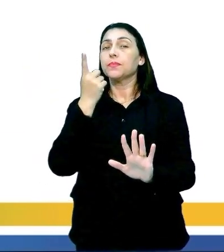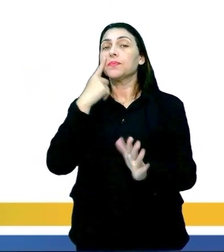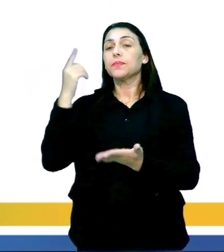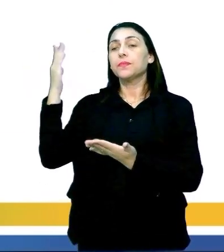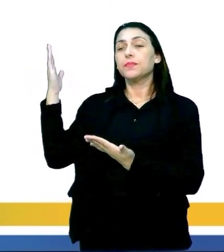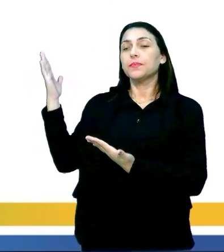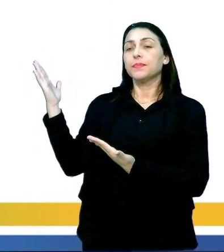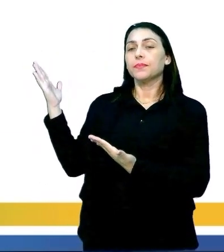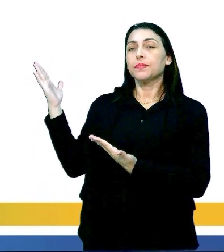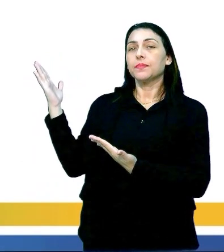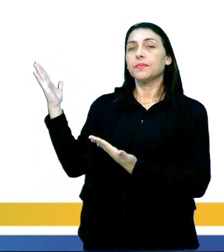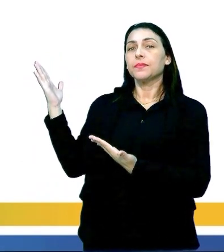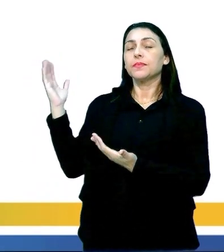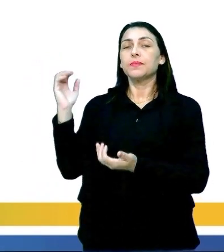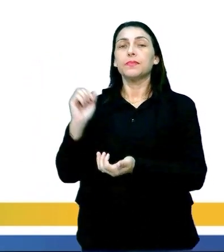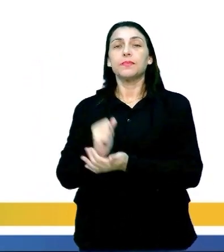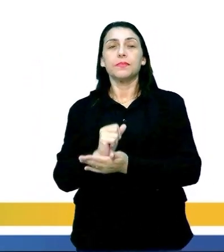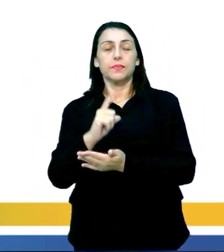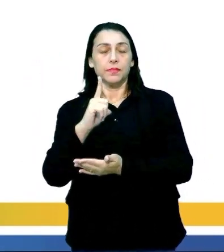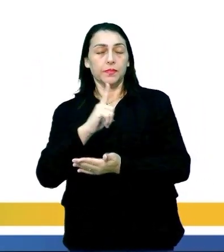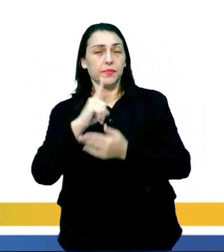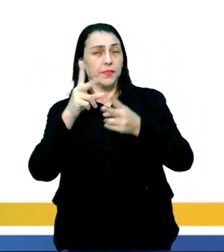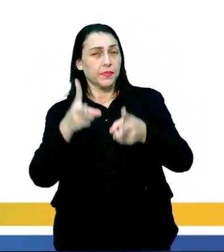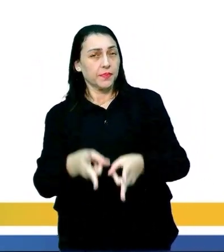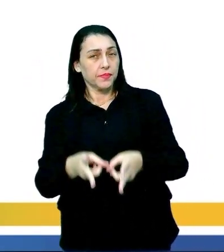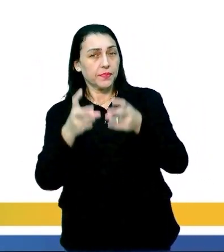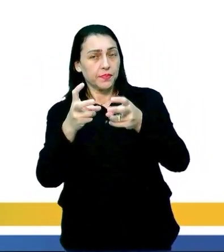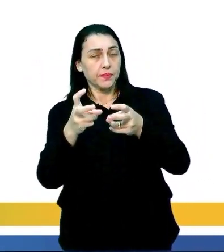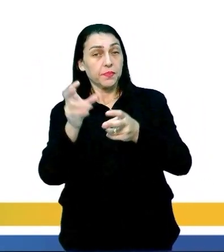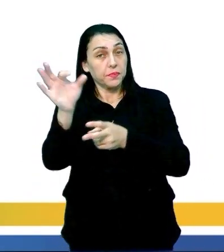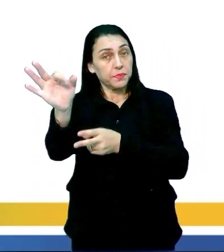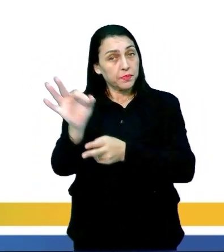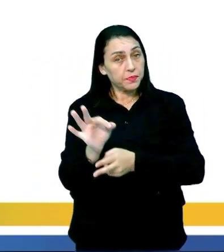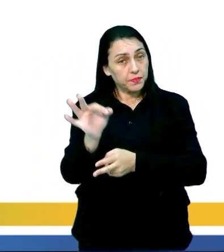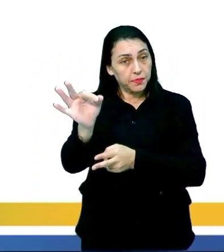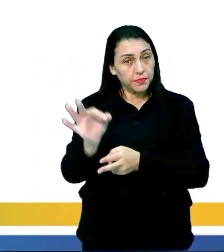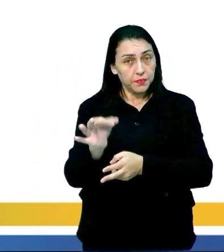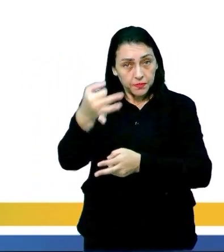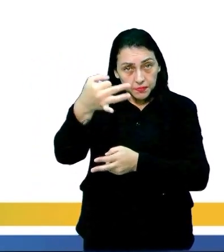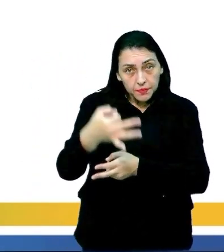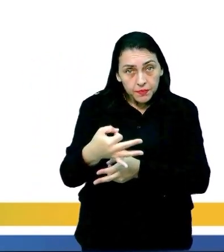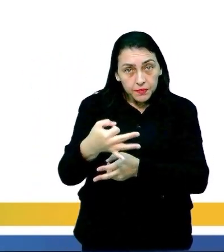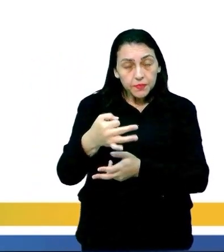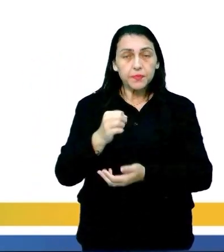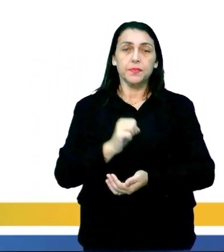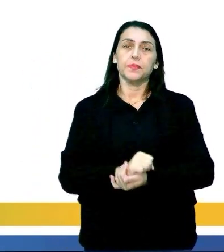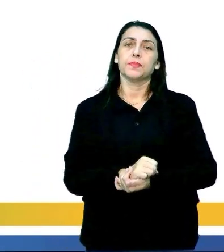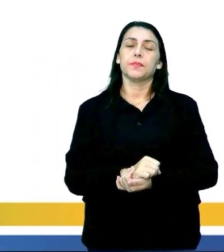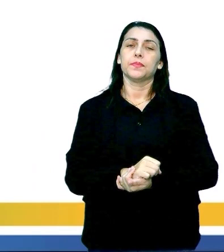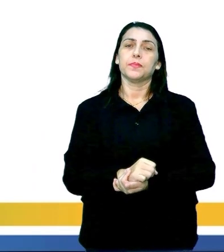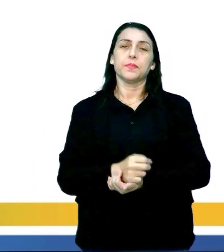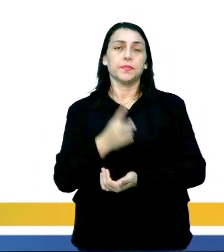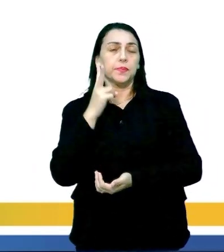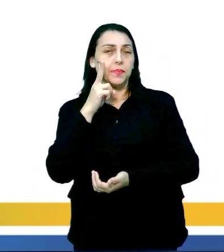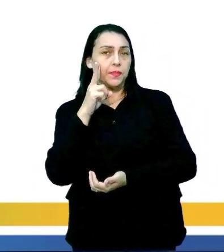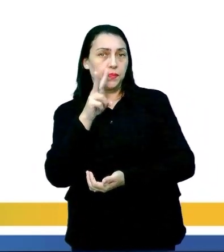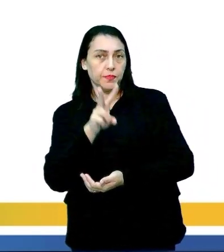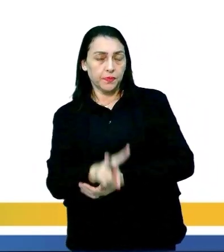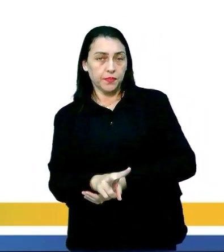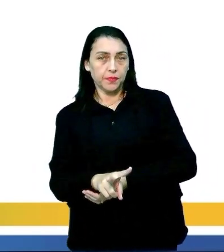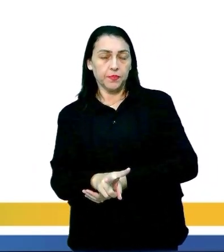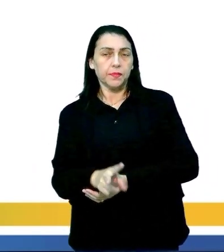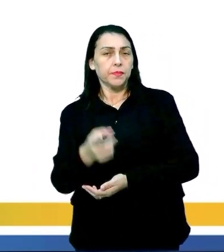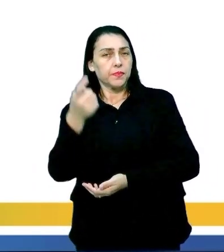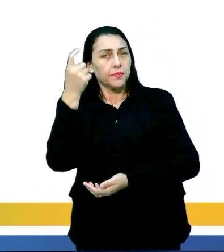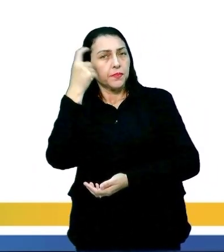aí, nós temos que observar porcentagem, não é isso? Quando a gente vê uma questão dessa, a